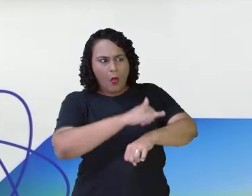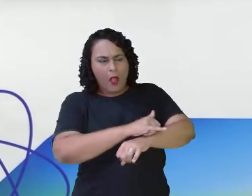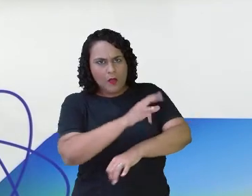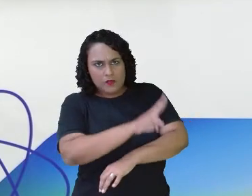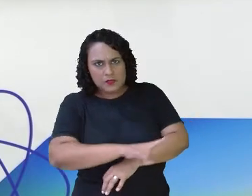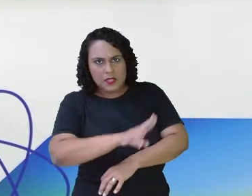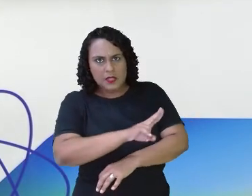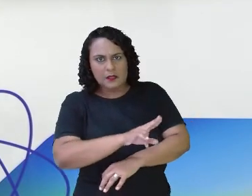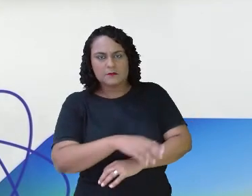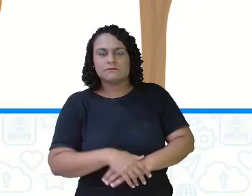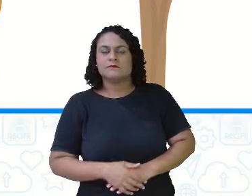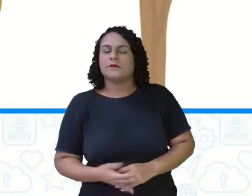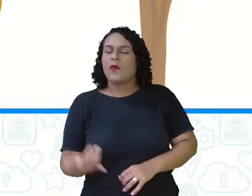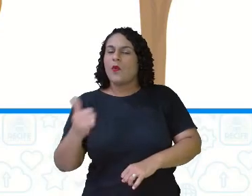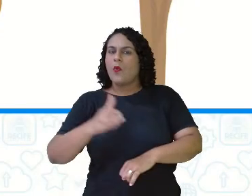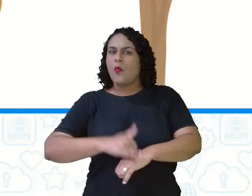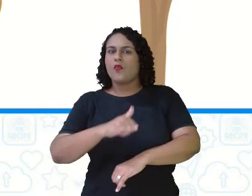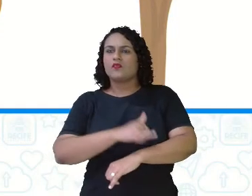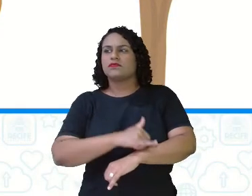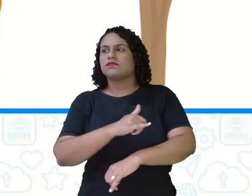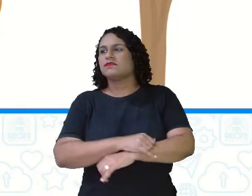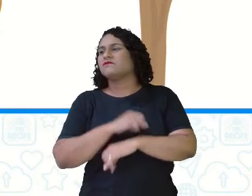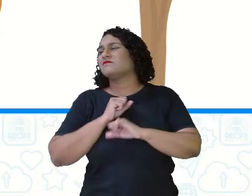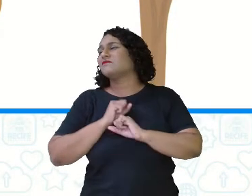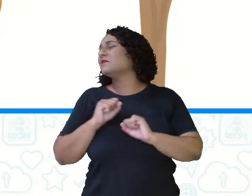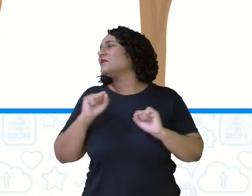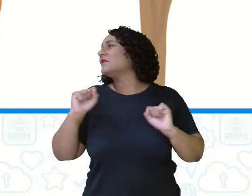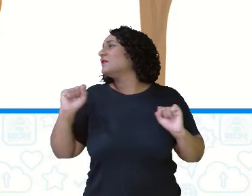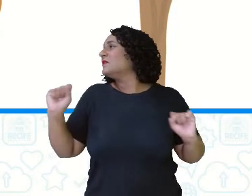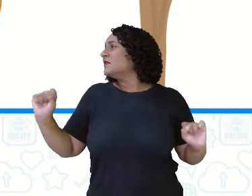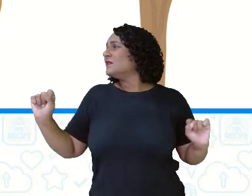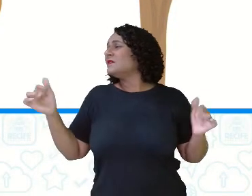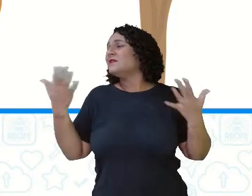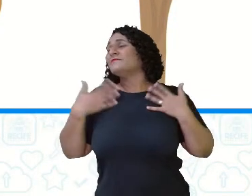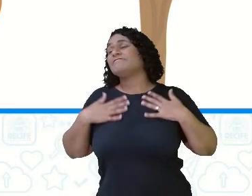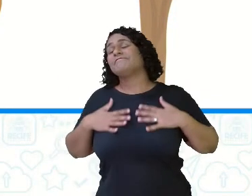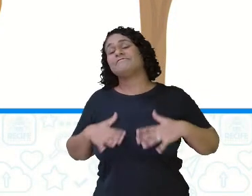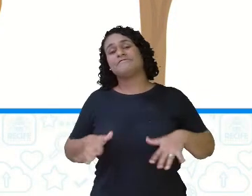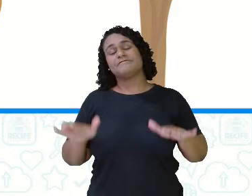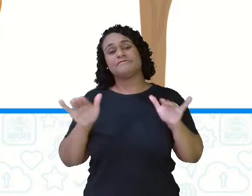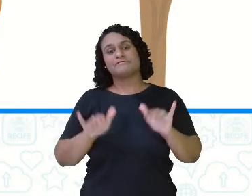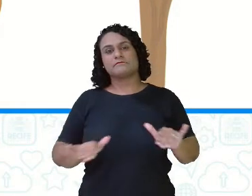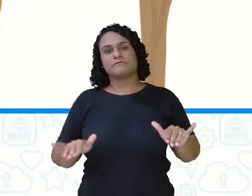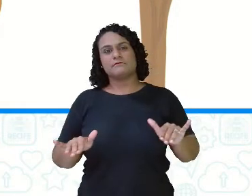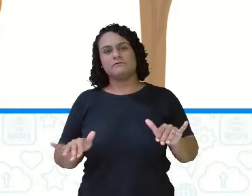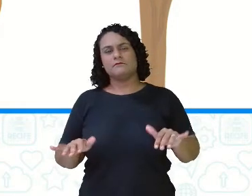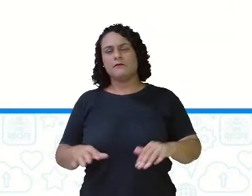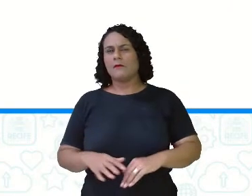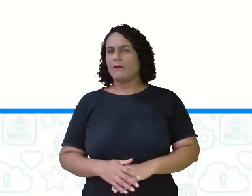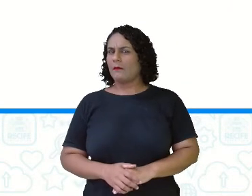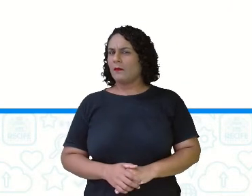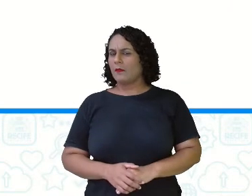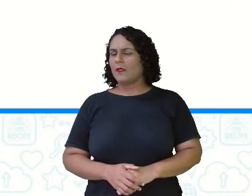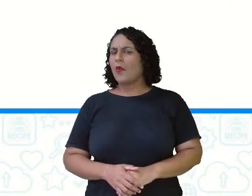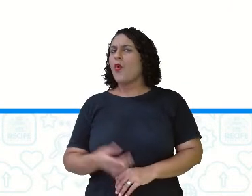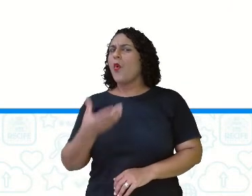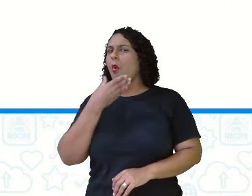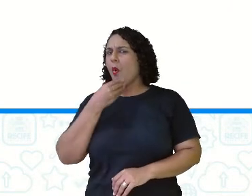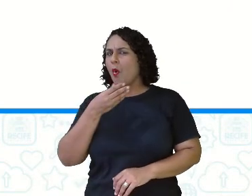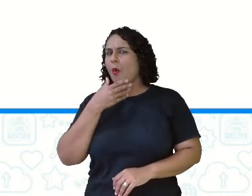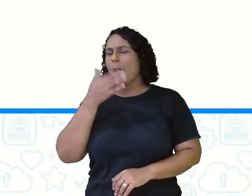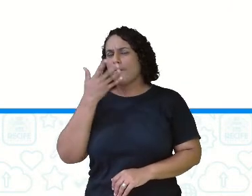sapo espreguiçava-se, aparentando estar tranquilo. Um dos meninos teve outra